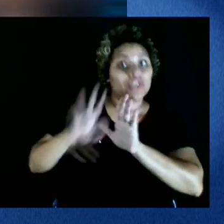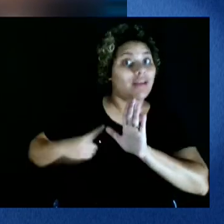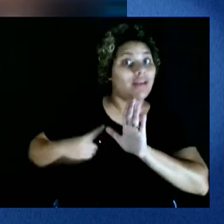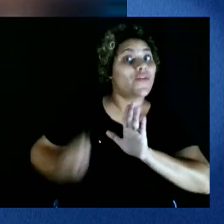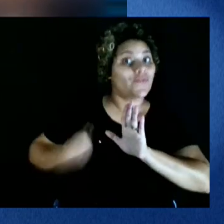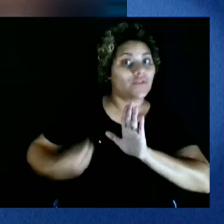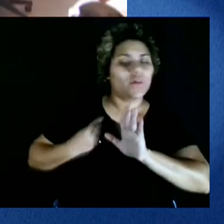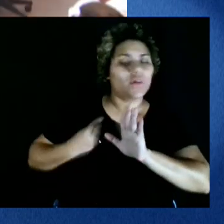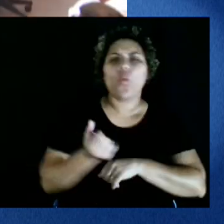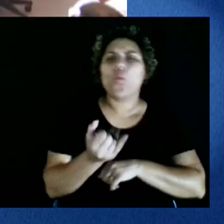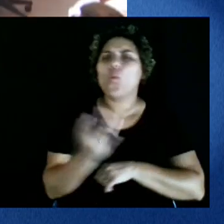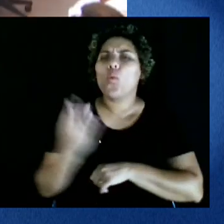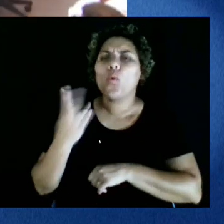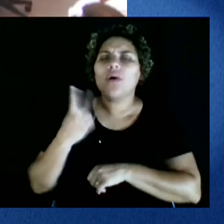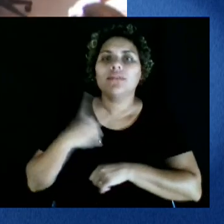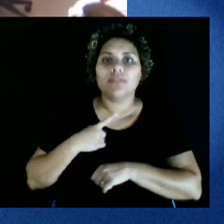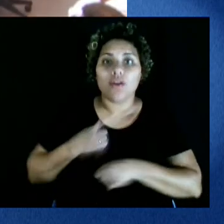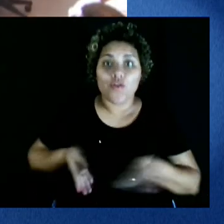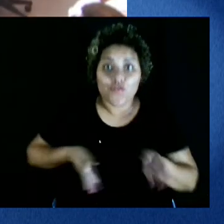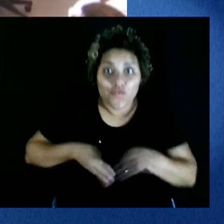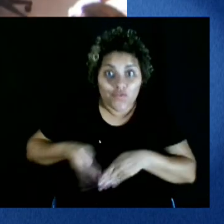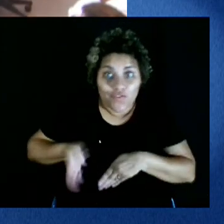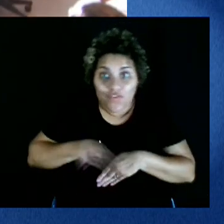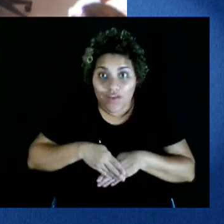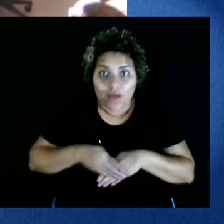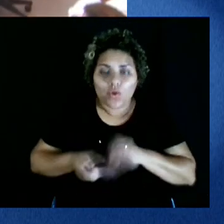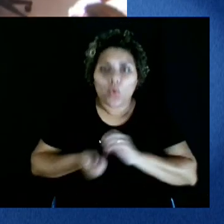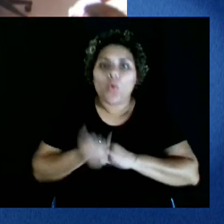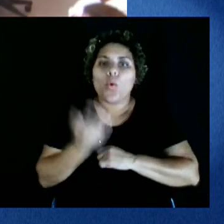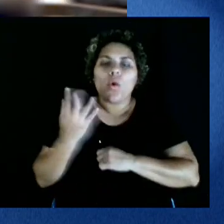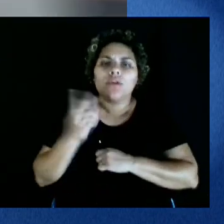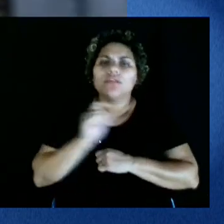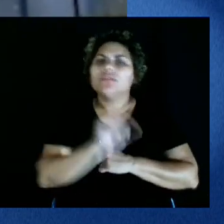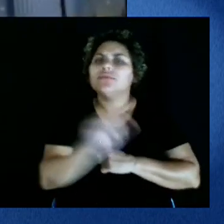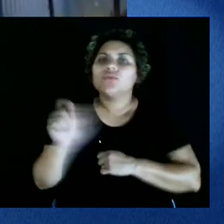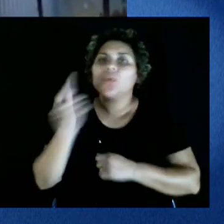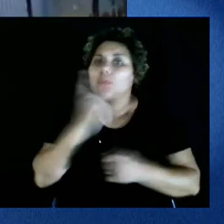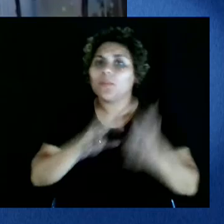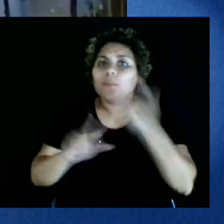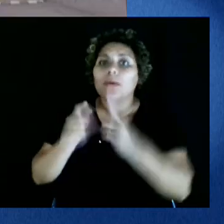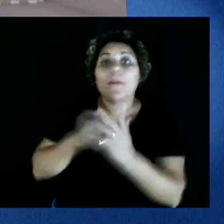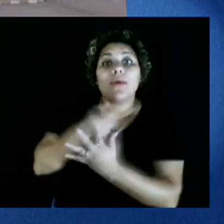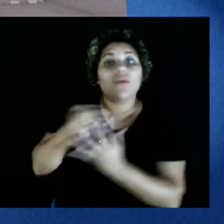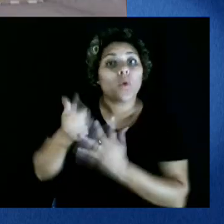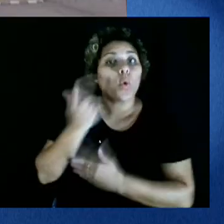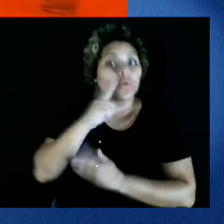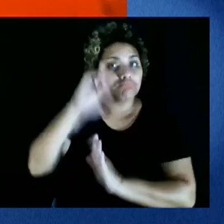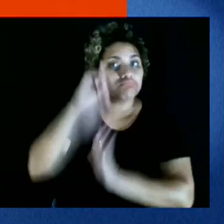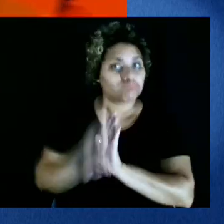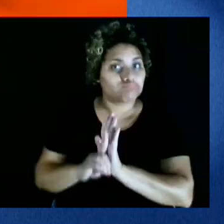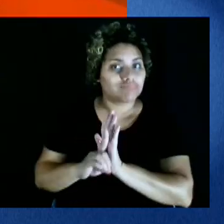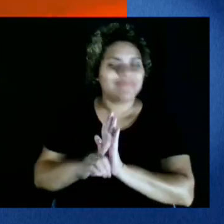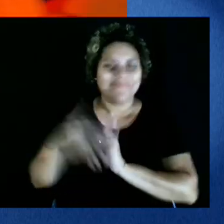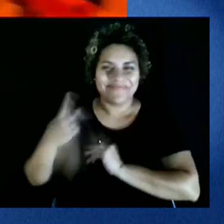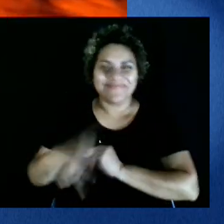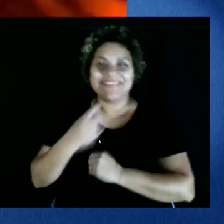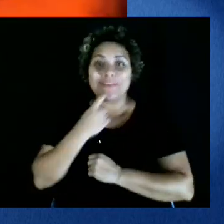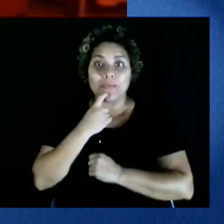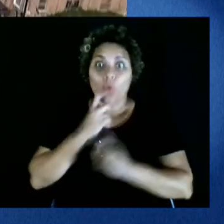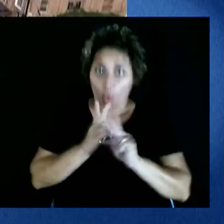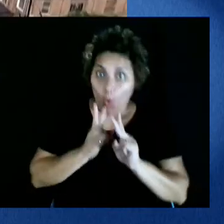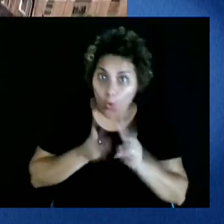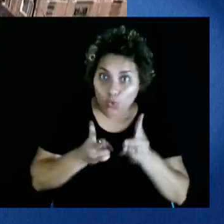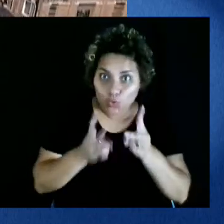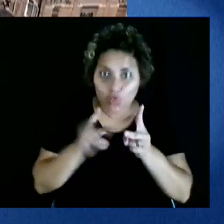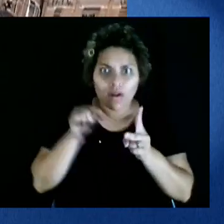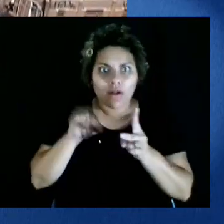de fraldas por dia, às quais os beneficiados têm direito. Campinas se firma como um dos principais